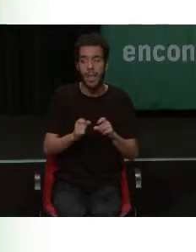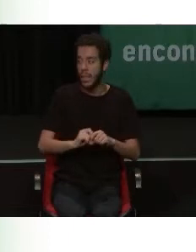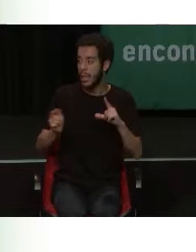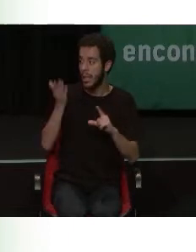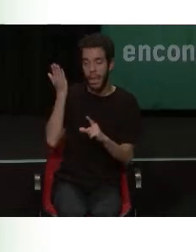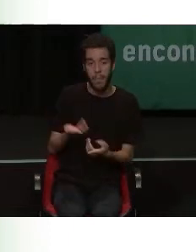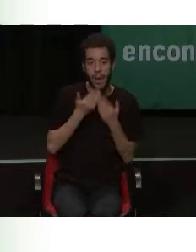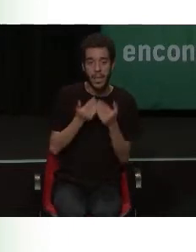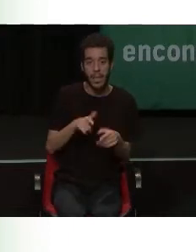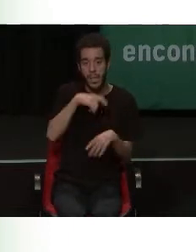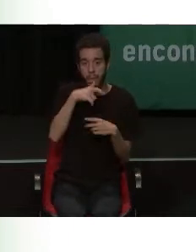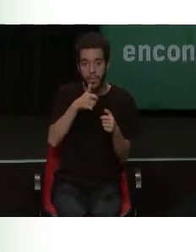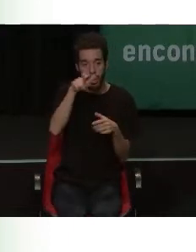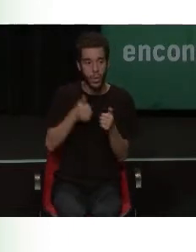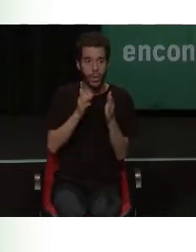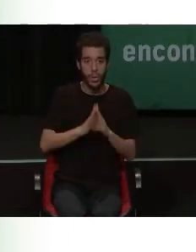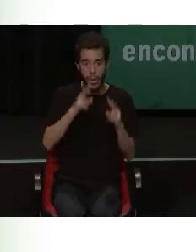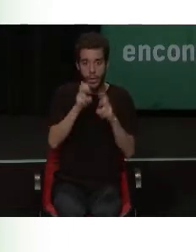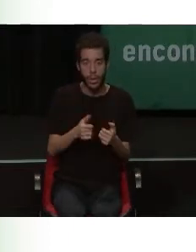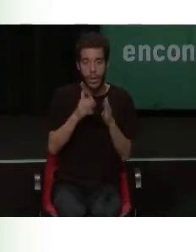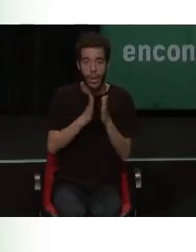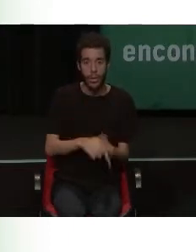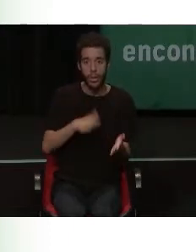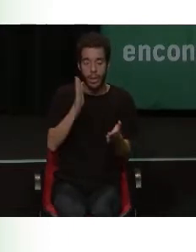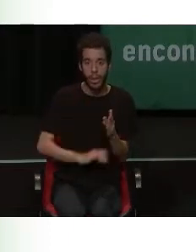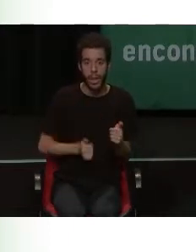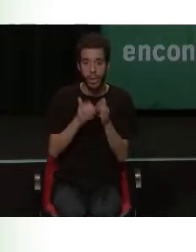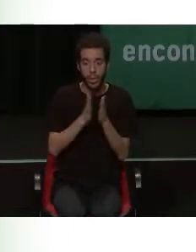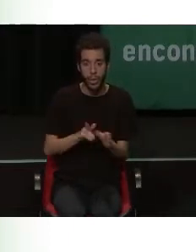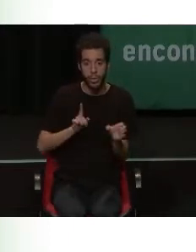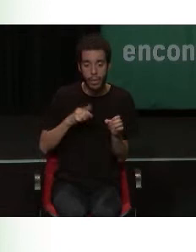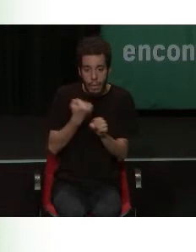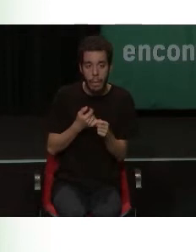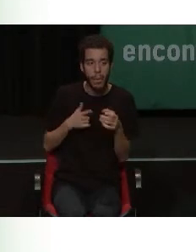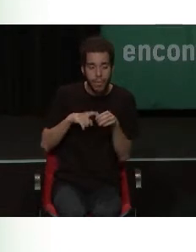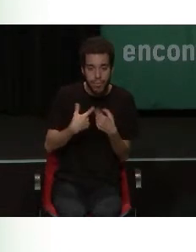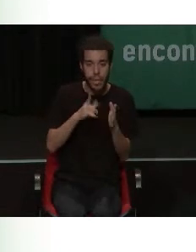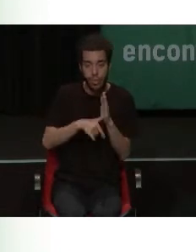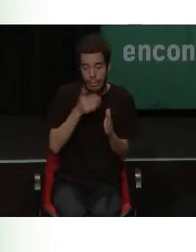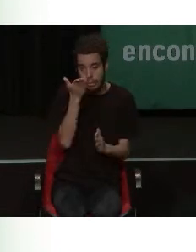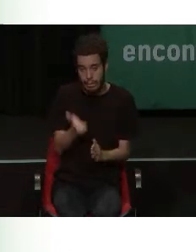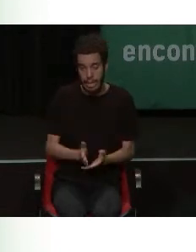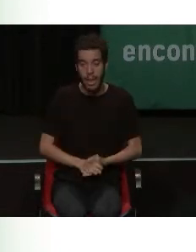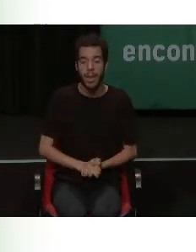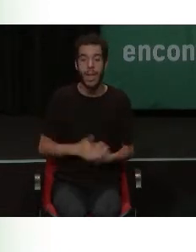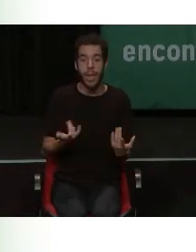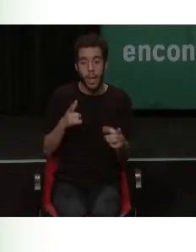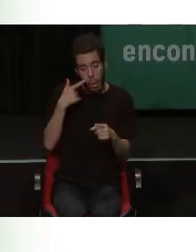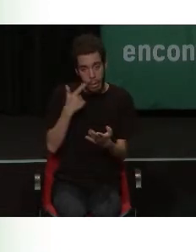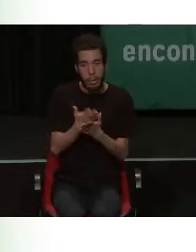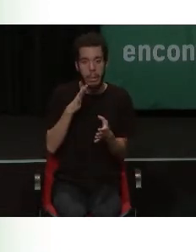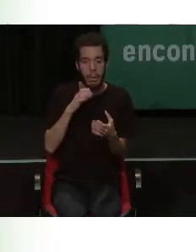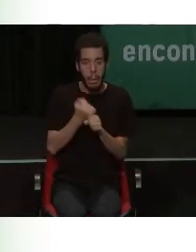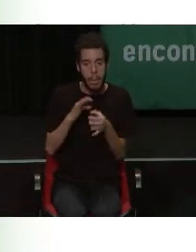todas as pessoas, todos os investigadores e colegas que colaboraram connosco no PET-RISC e colaboram também connosco hoje em